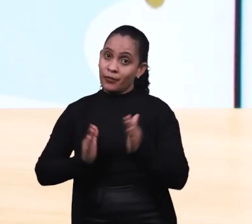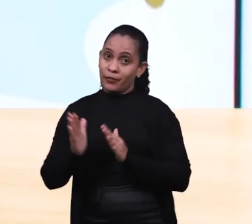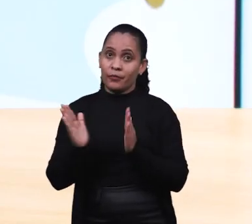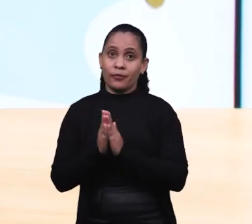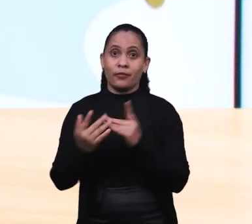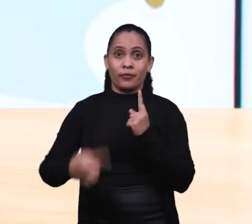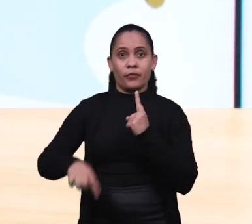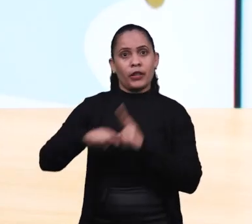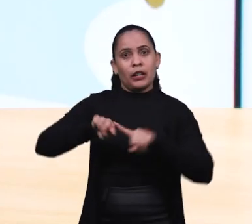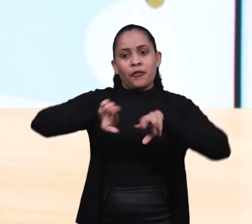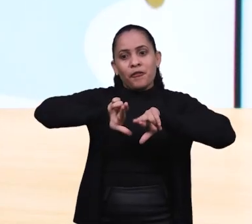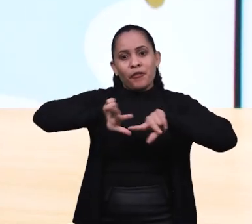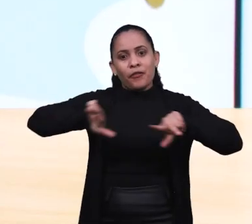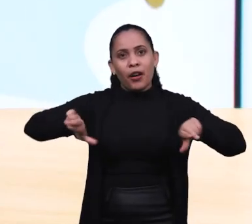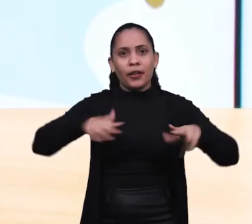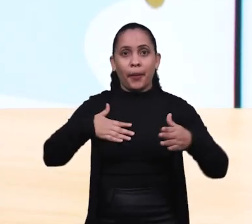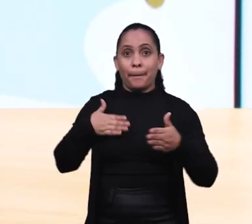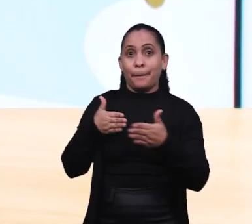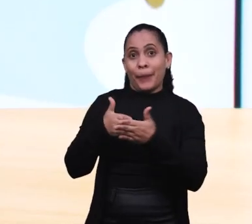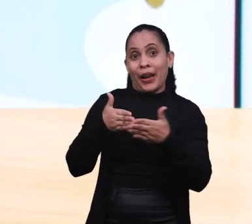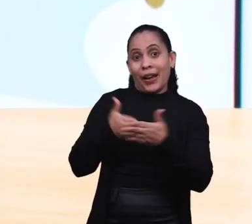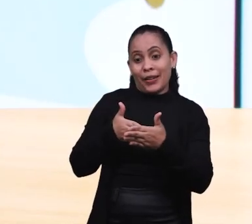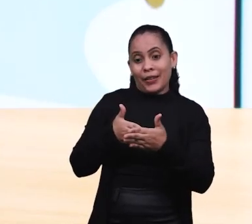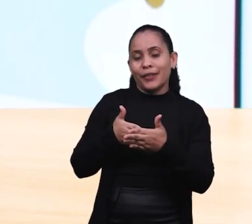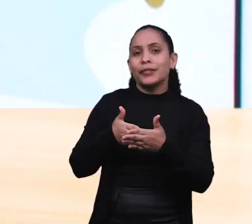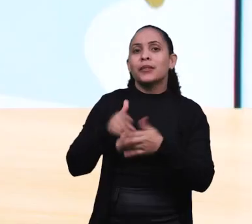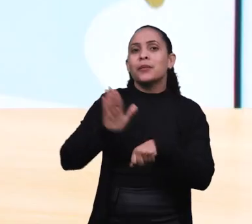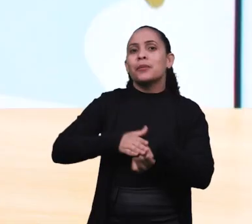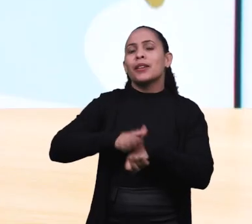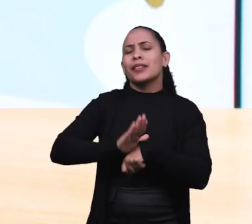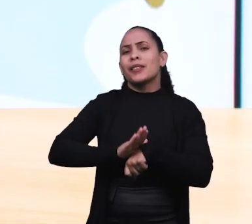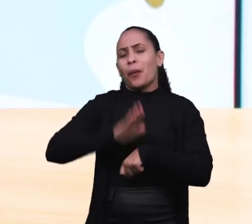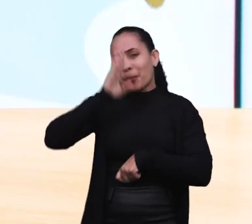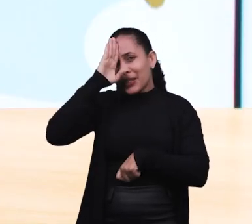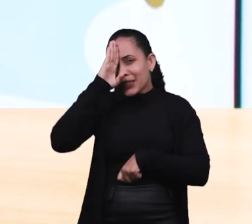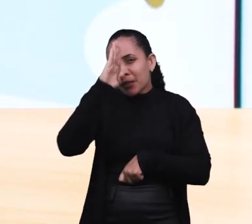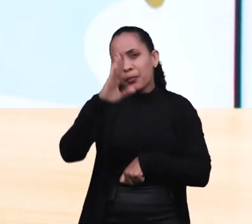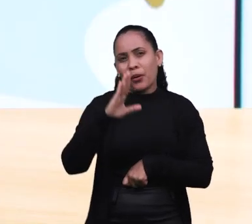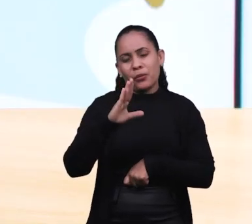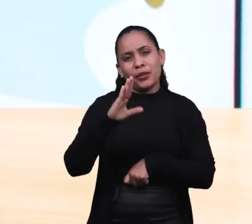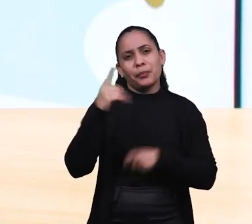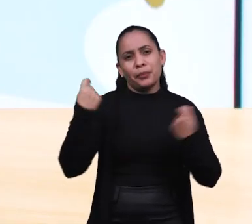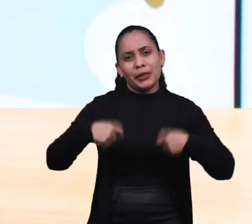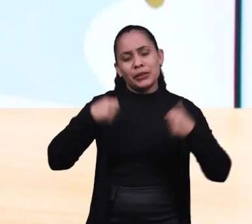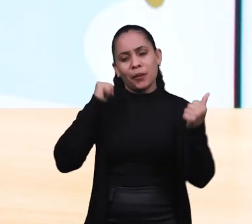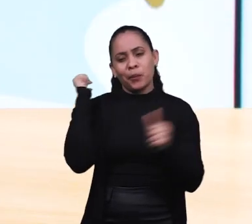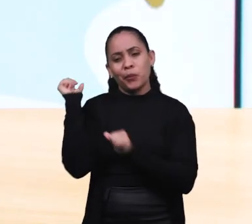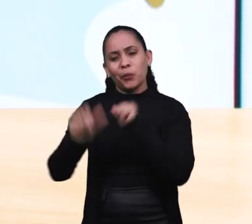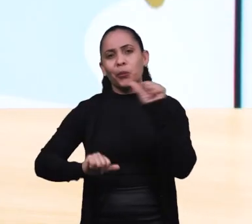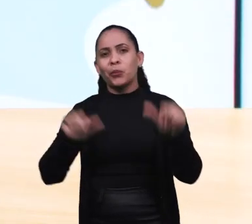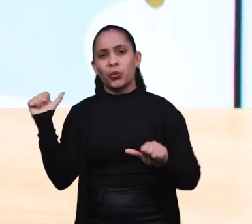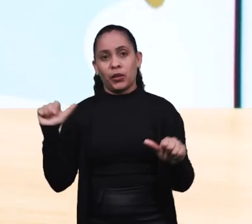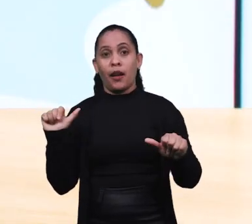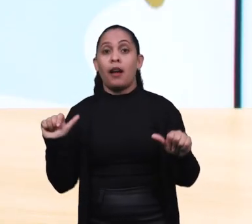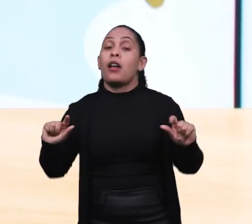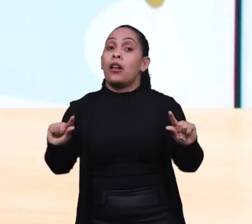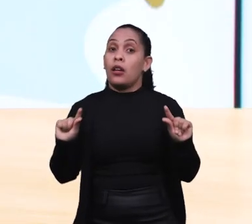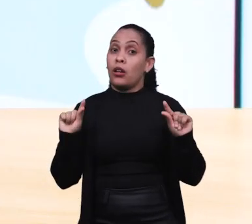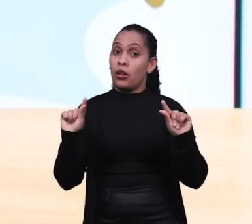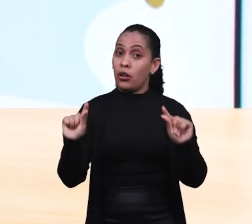nos deparamos com diversas barreiras, mas a barreira principal que a gente precisa desconstruir é a